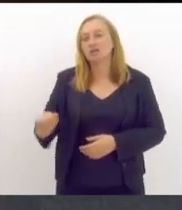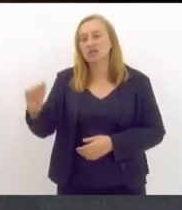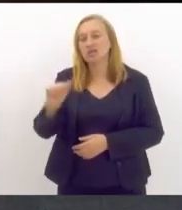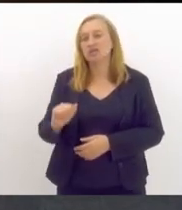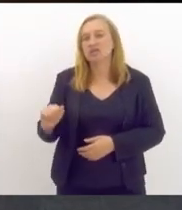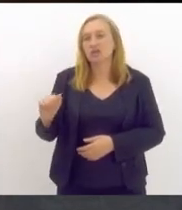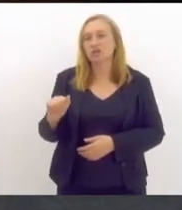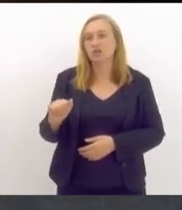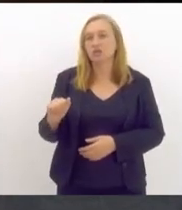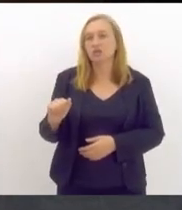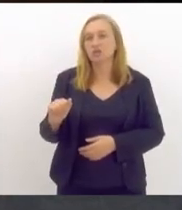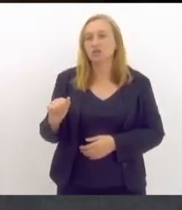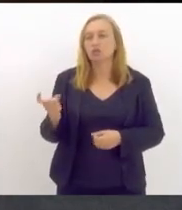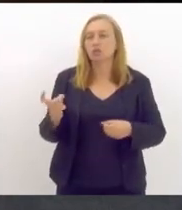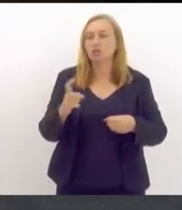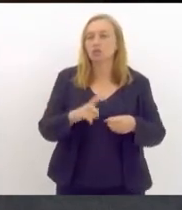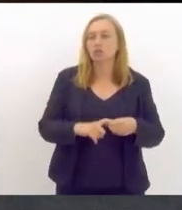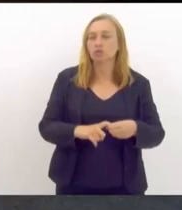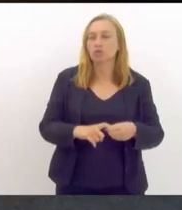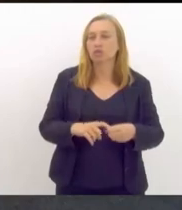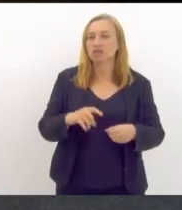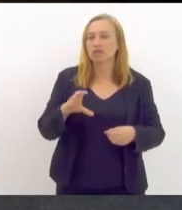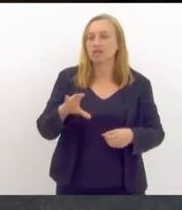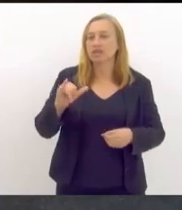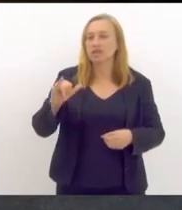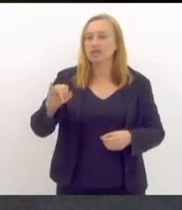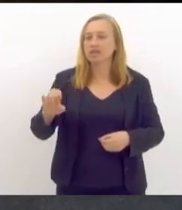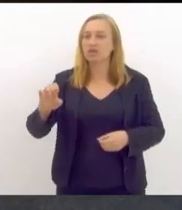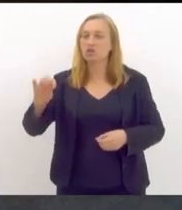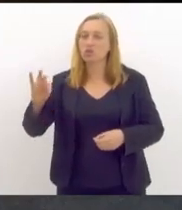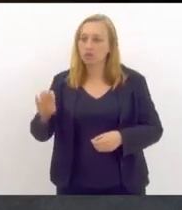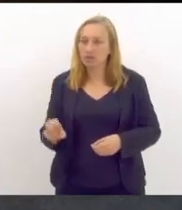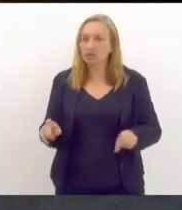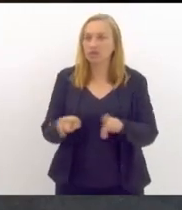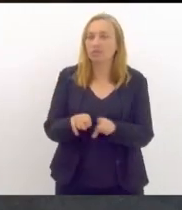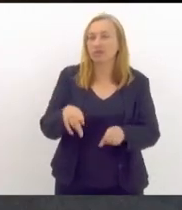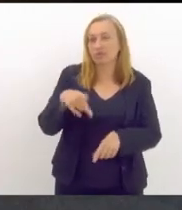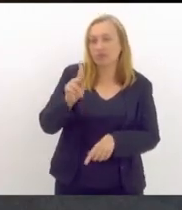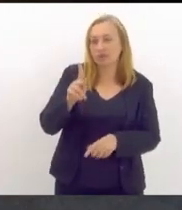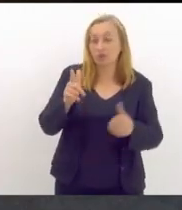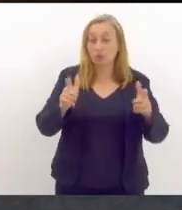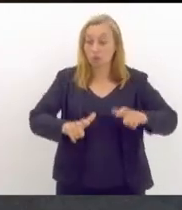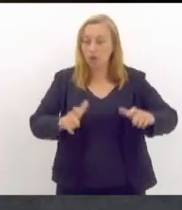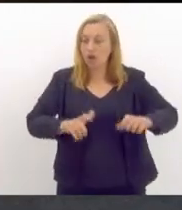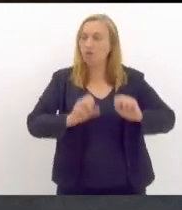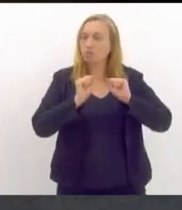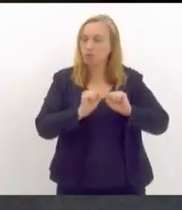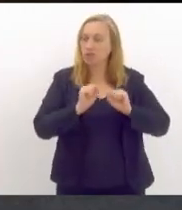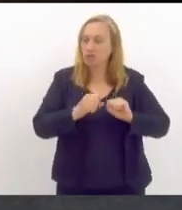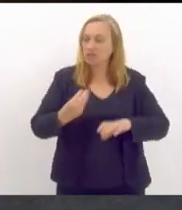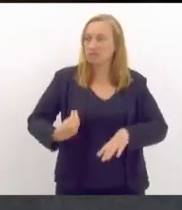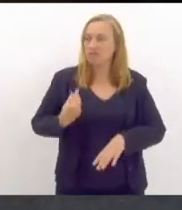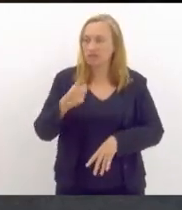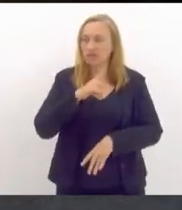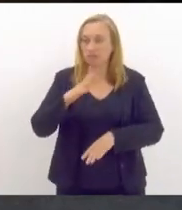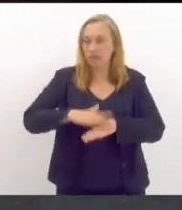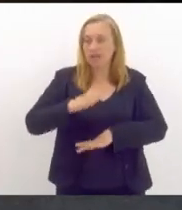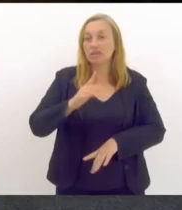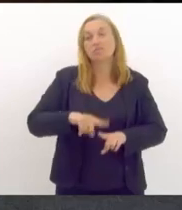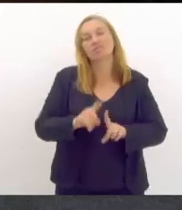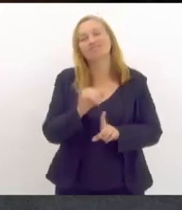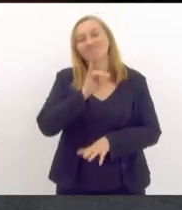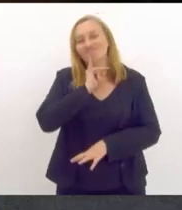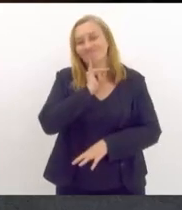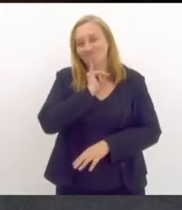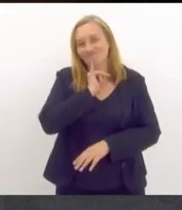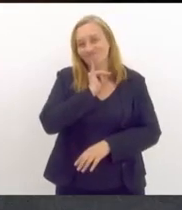dos sócios do cineclube Macaé e a Petrobras que aquele espaço pudesse ganhar a vida mas infelizmente